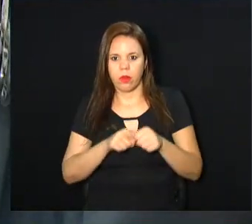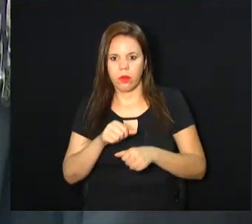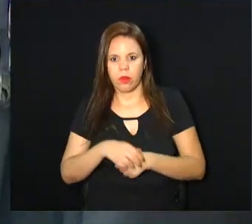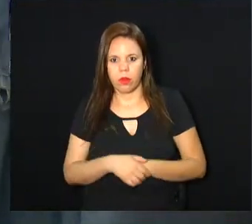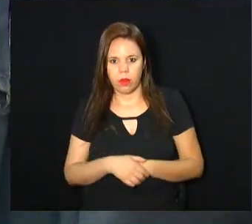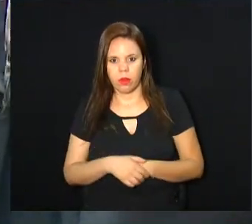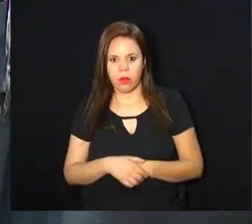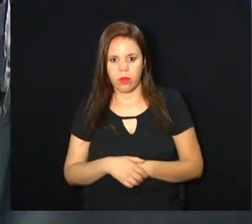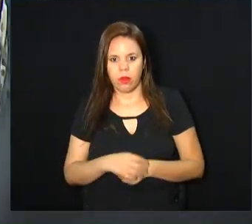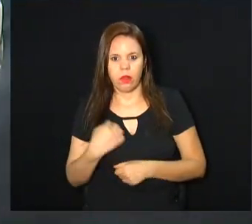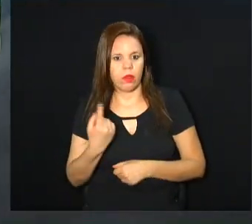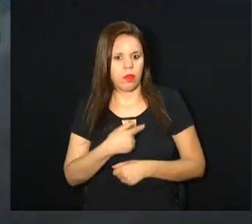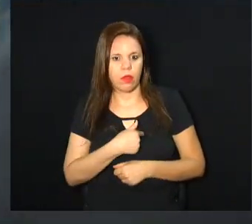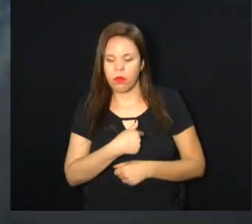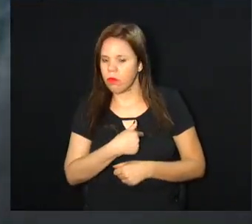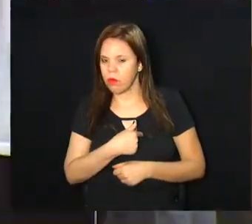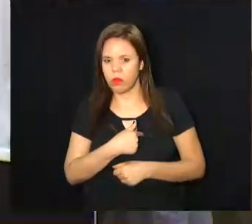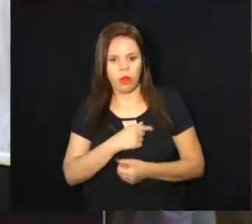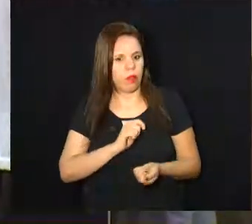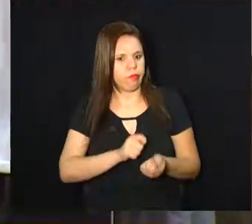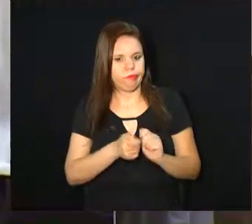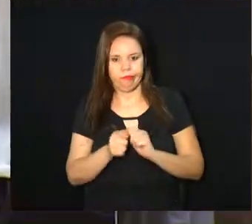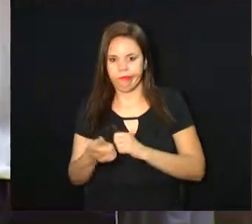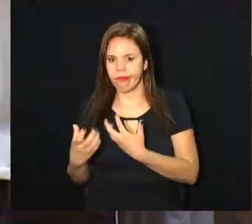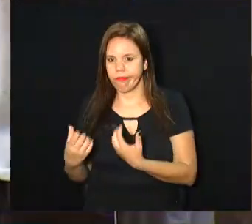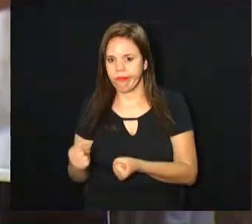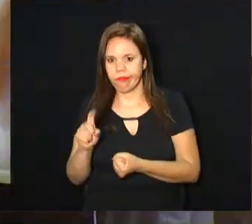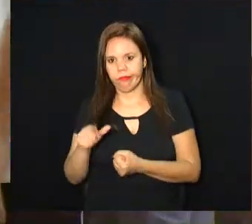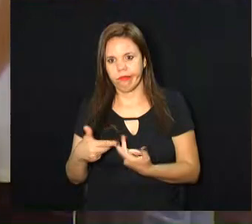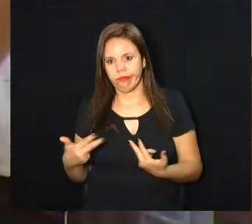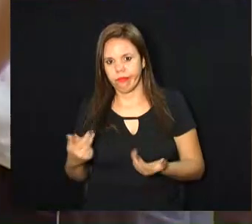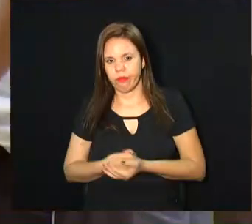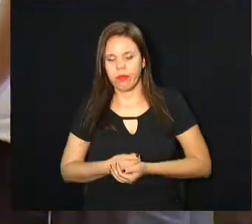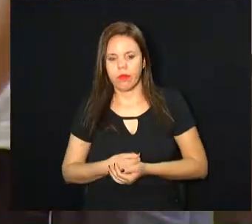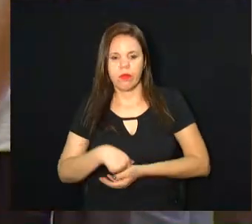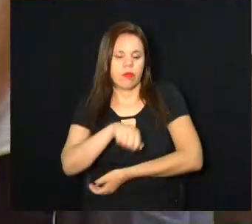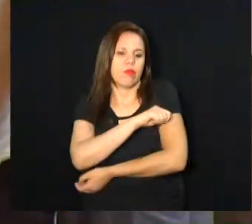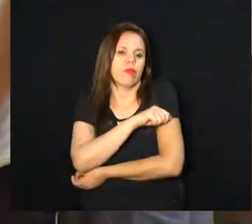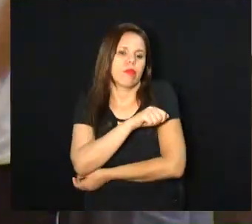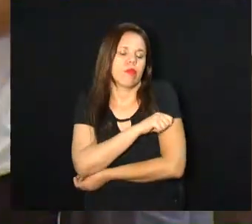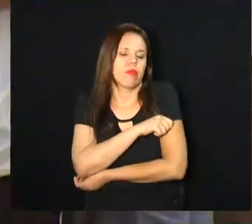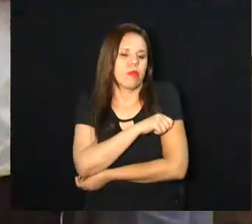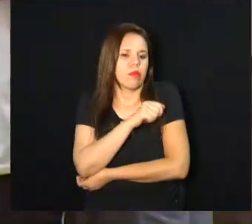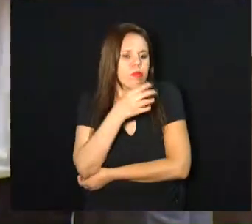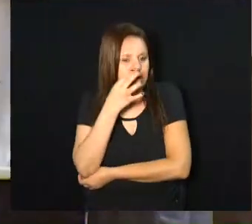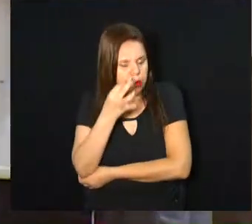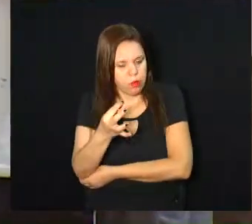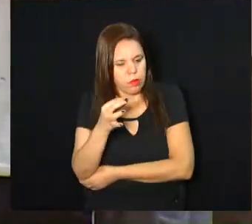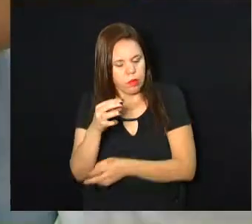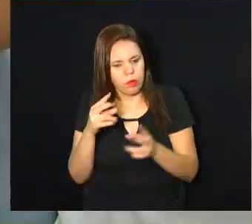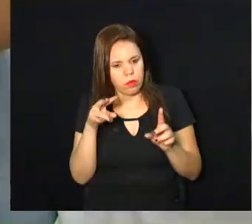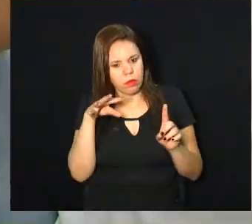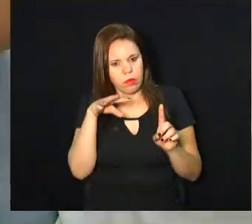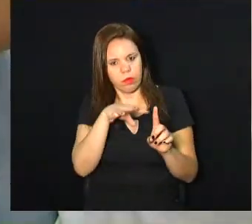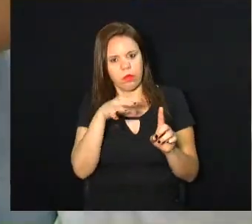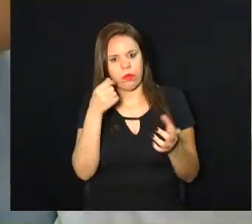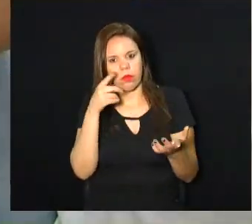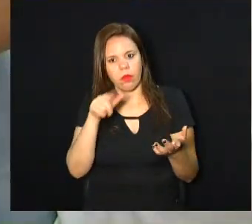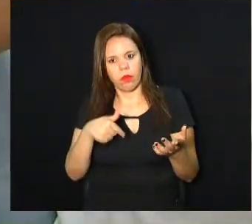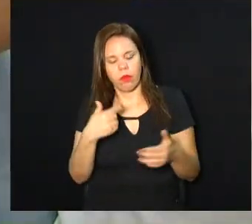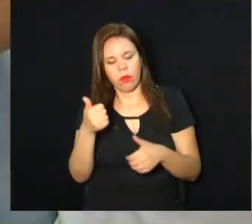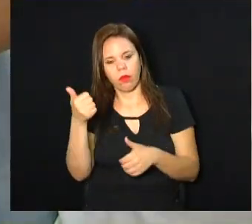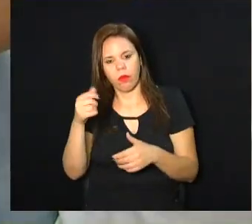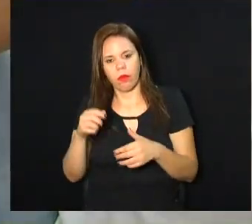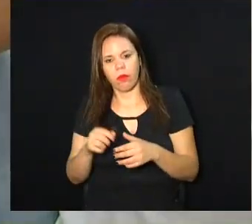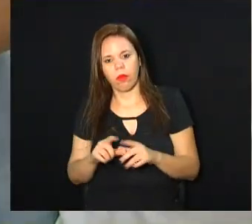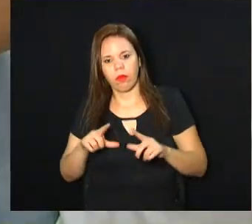e nós não estamos adaptados ainda para isso. O aluno ser ouvido é um primeiro passo? Sim. Sim,